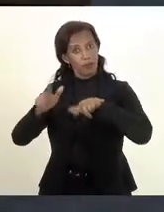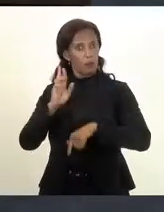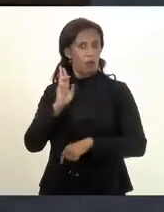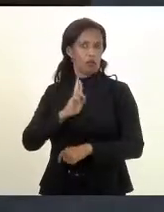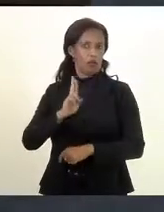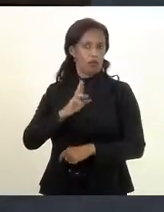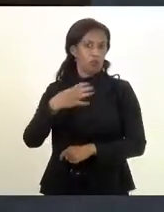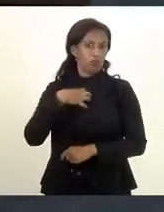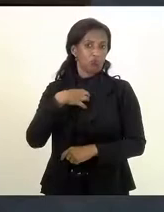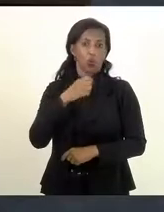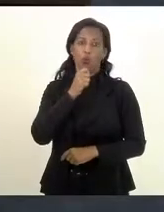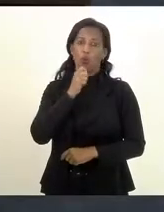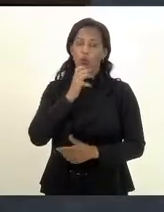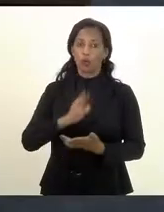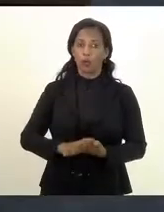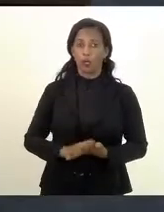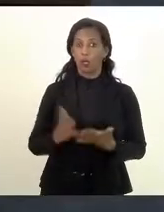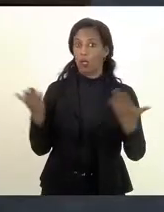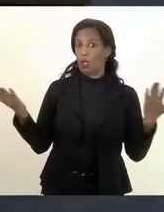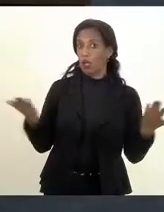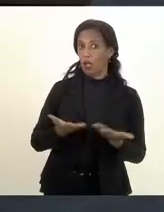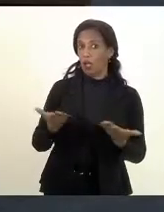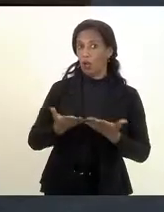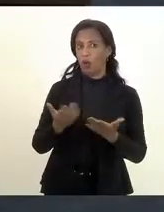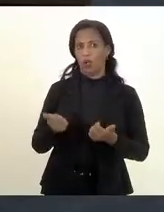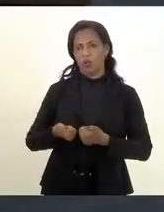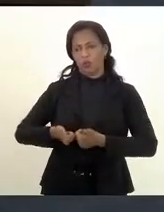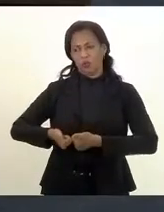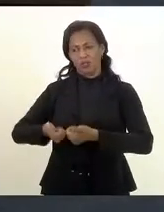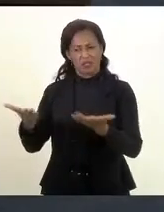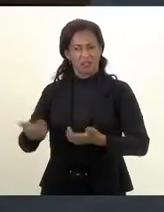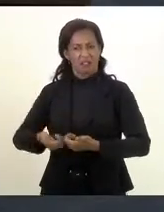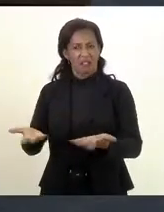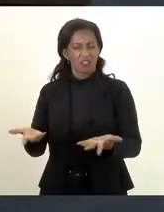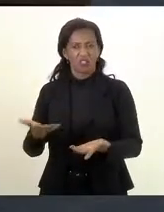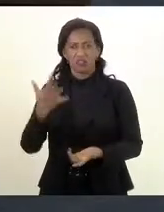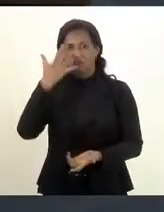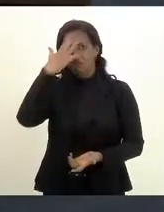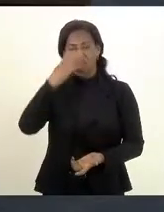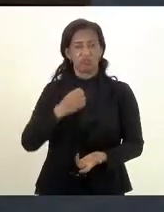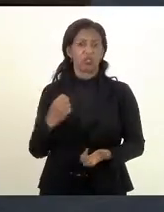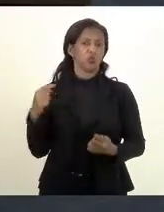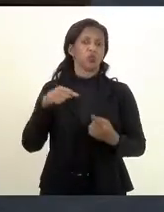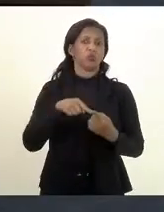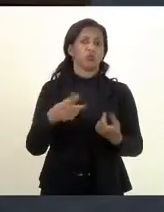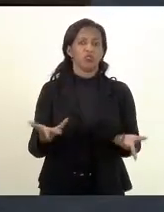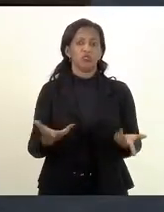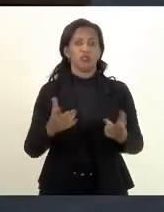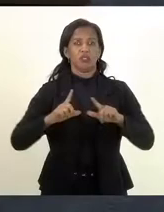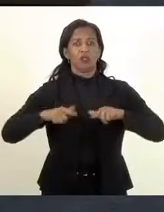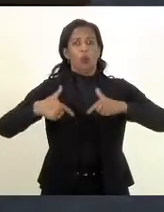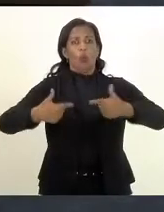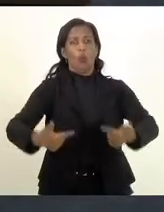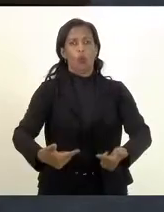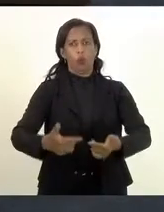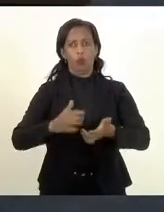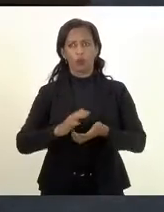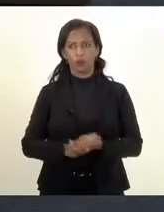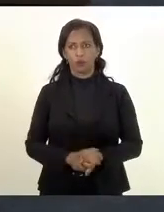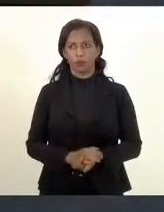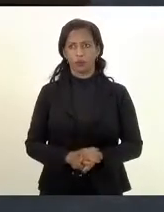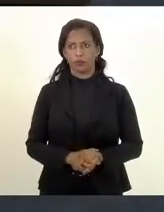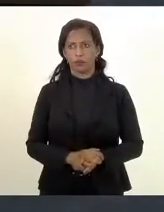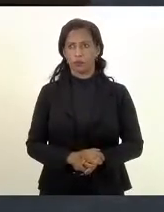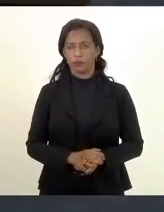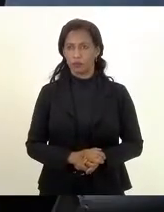sentido. Agora, sobre o que se consome, eu não consegui entender qual é o objetivo de se avançar para